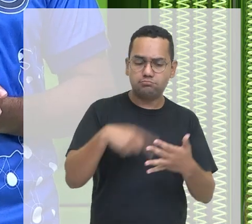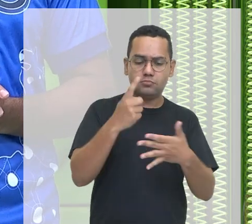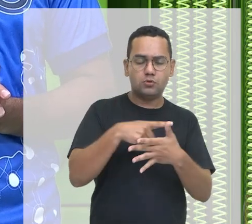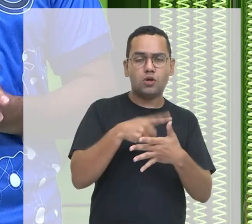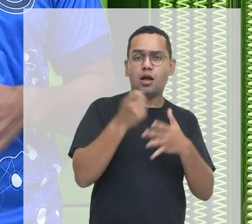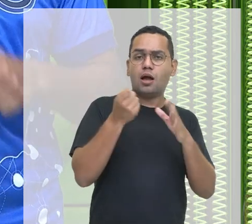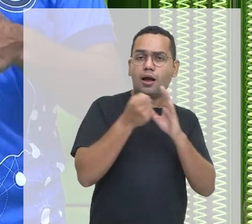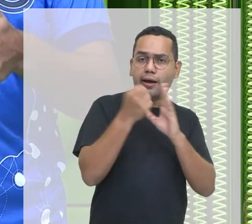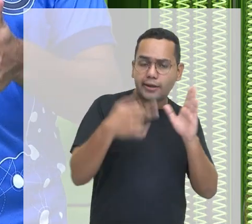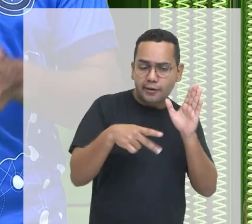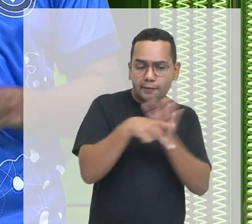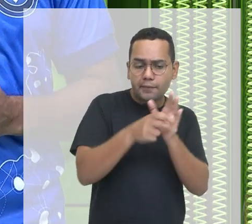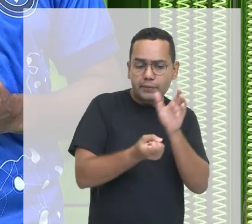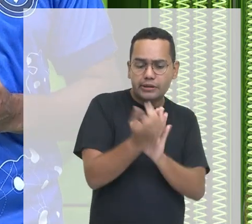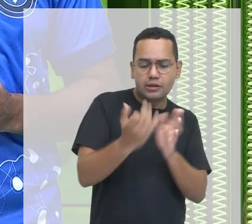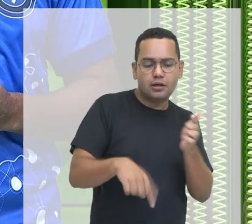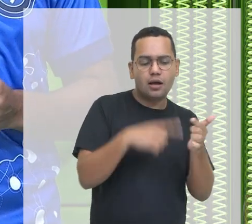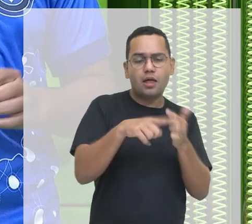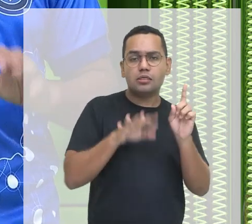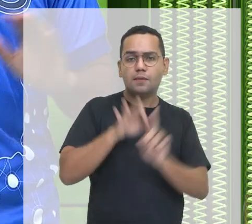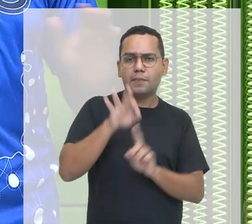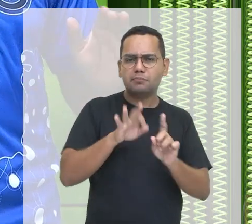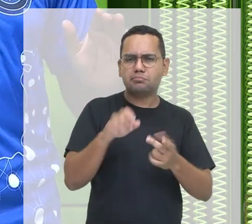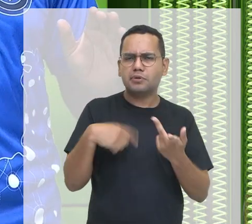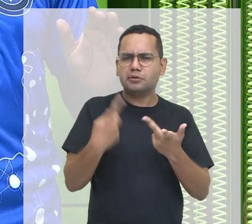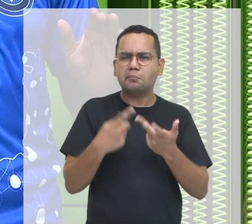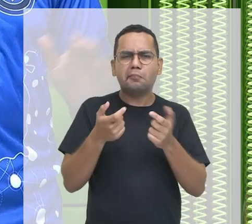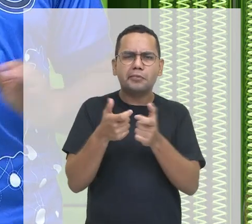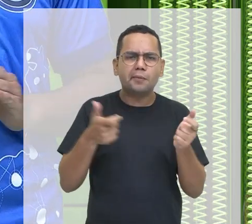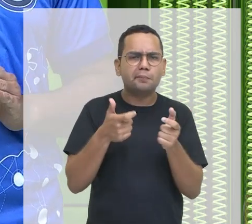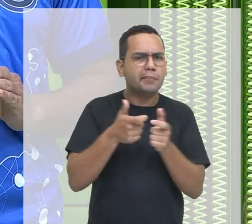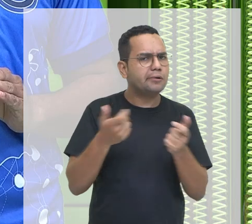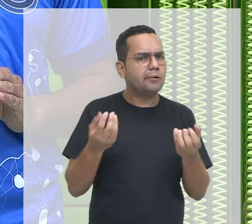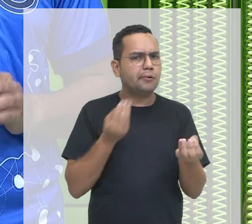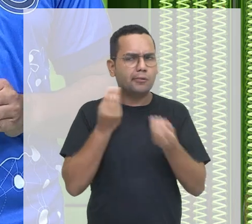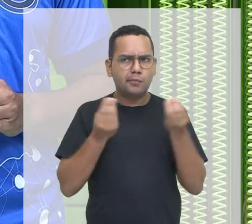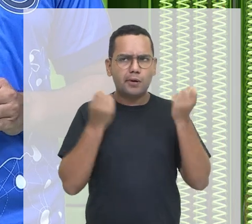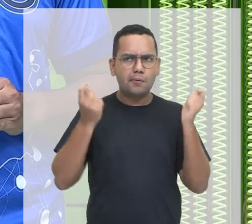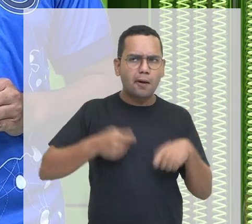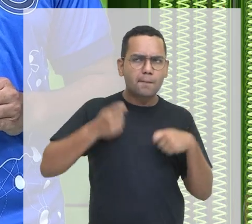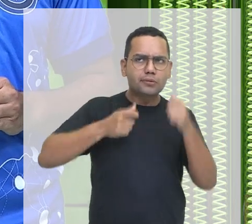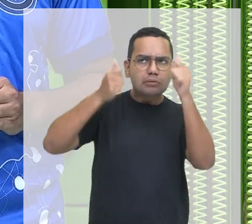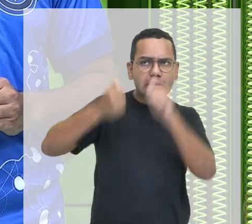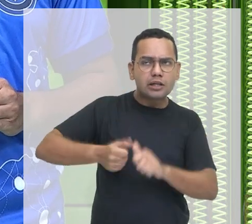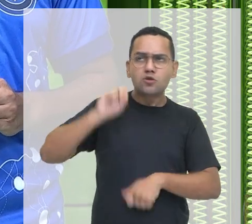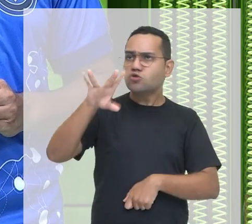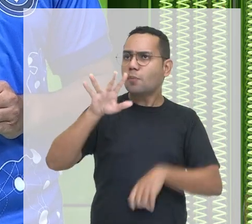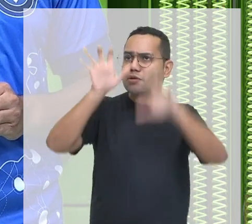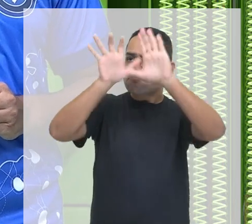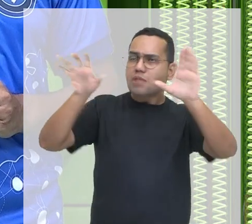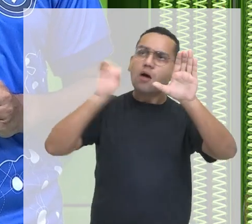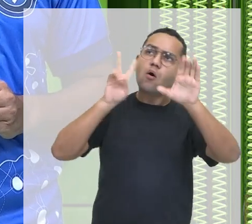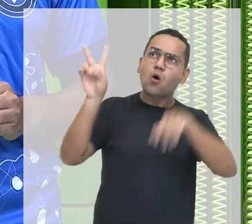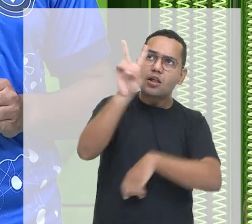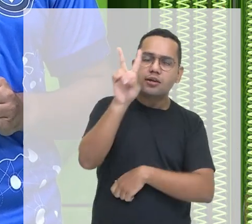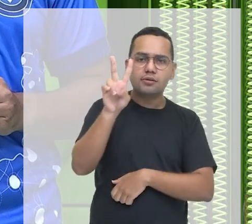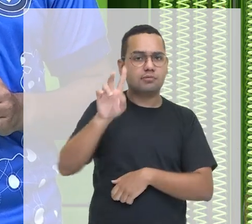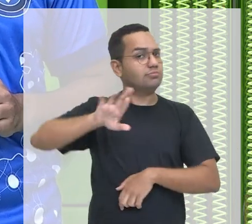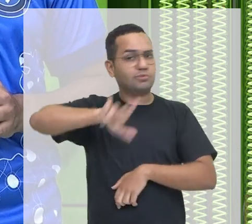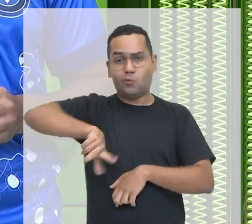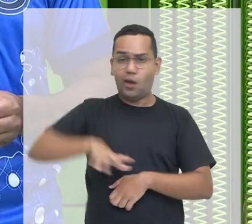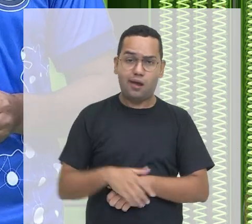ao tamanho, é possível saber também, só olhando para o céu? Claro que não, né? Isso envolve uma série de cálculos